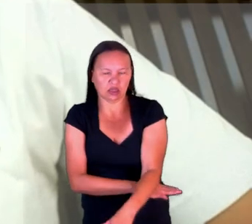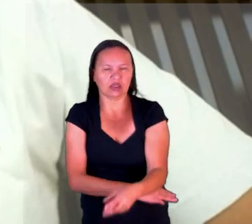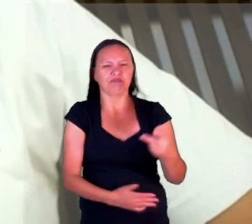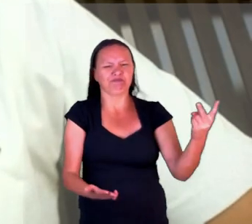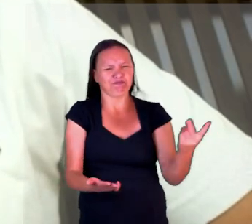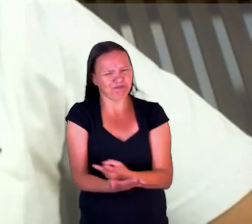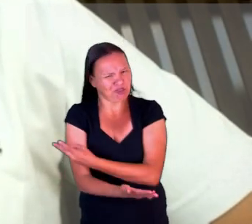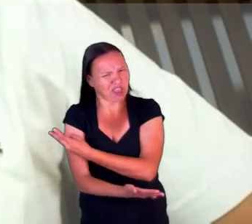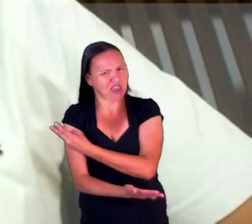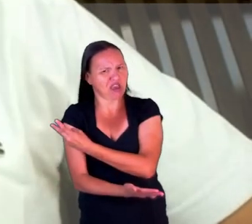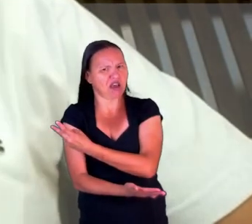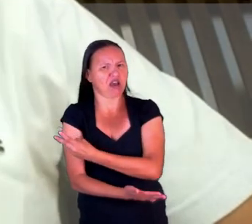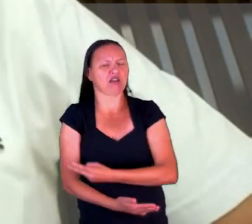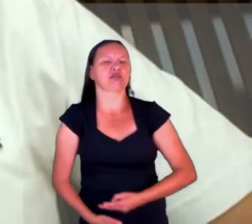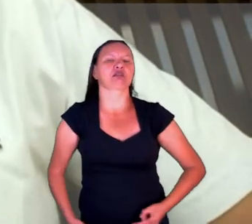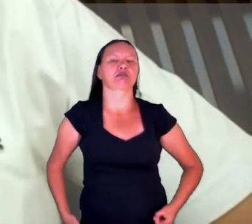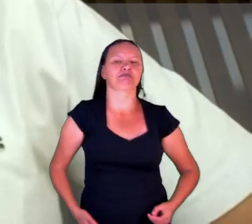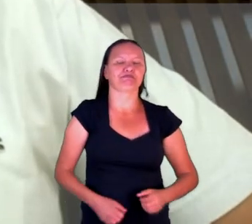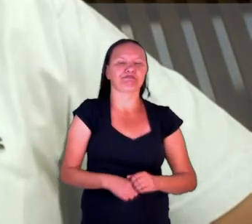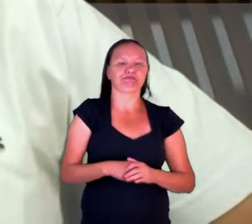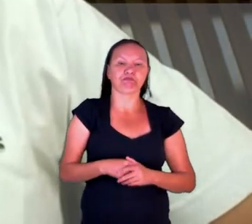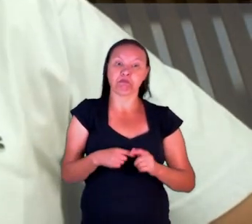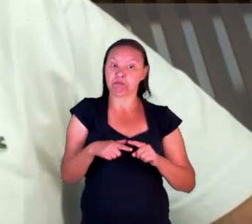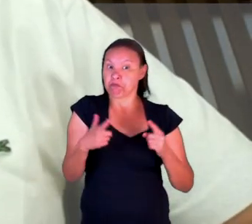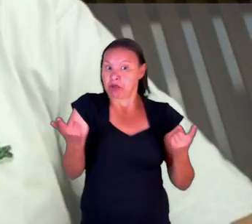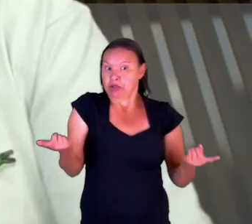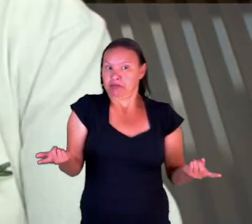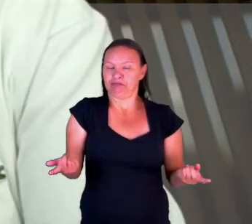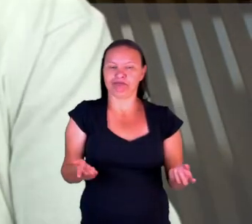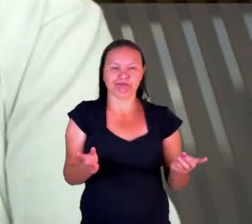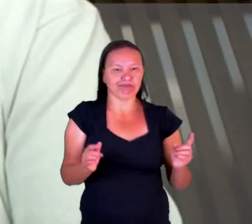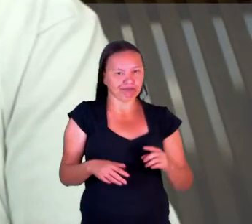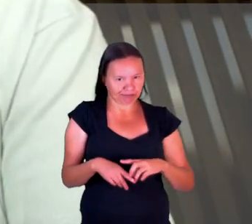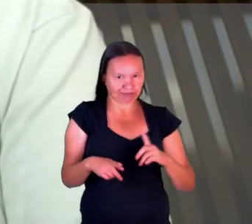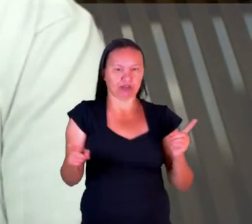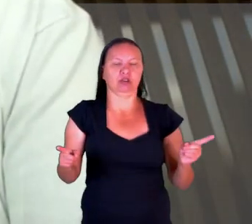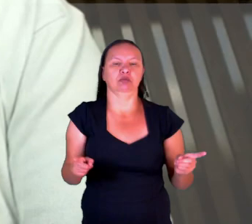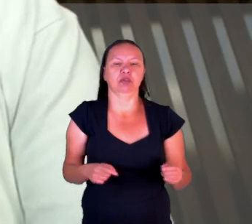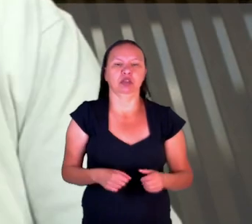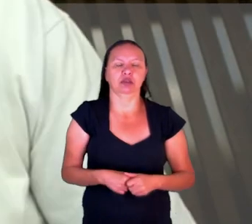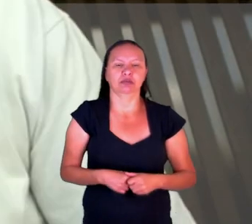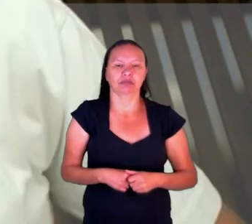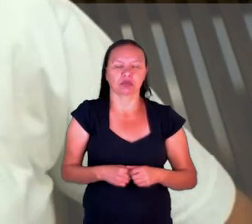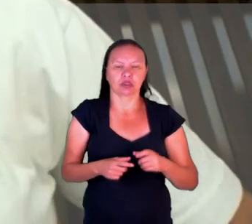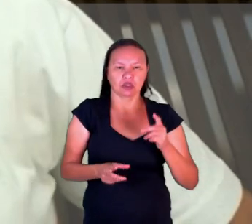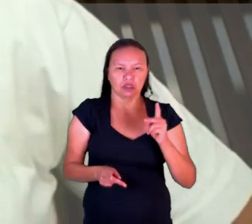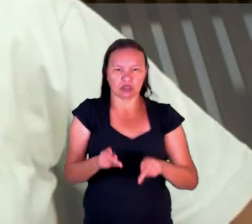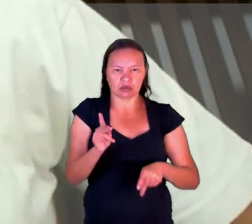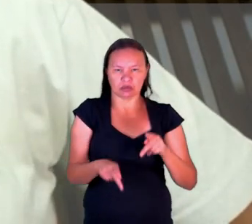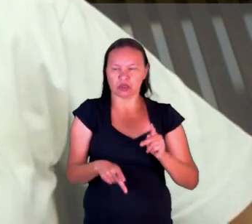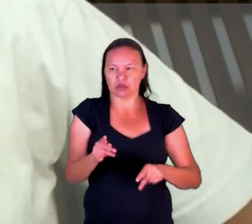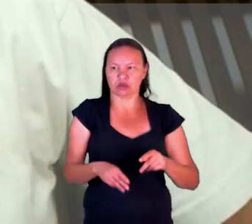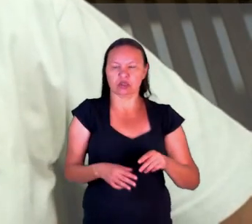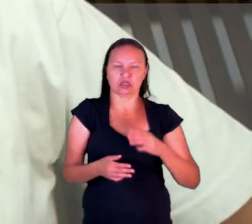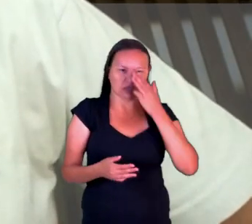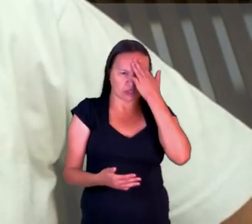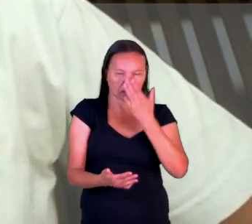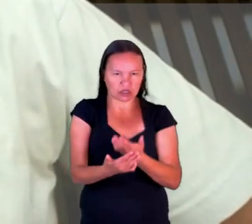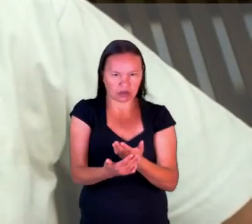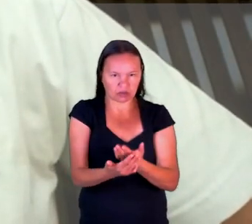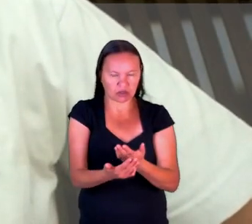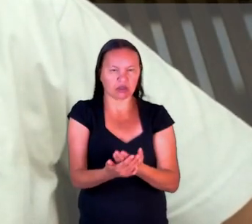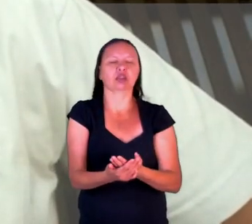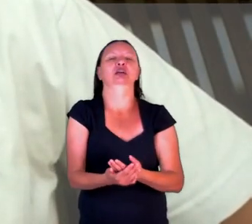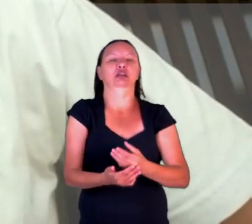equivocada eu diria assim eh mas vamos lá eh a gente sabe pelos estudos pelo próprio cadastro